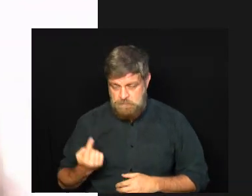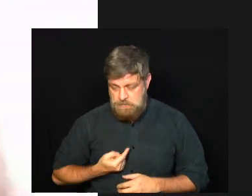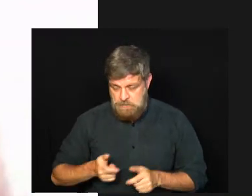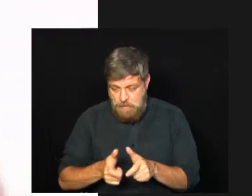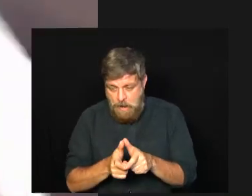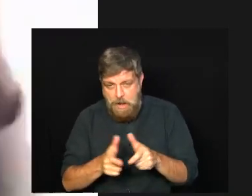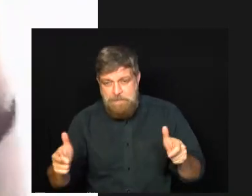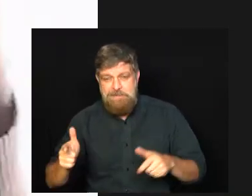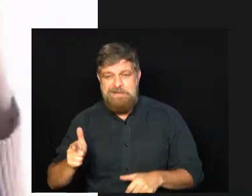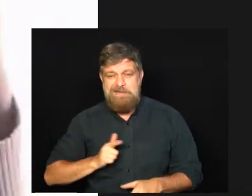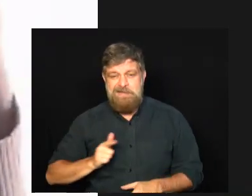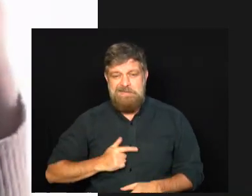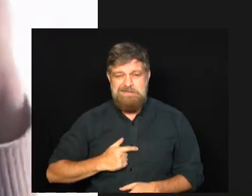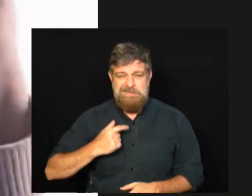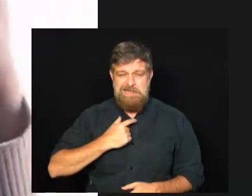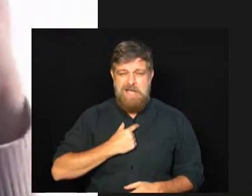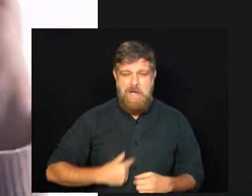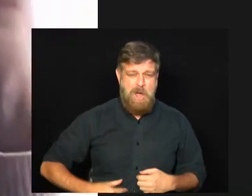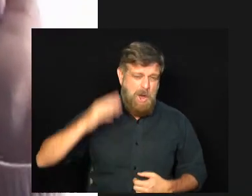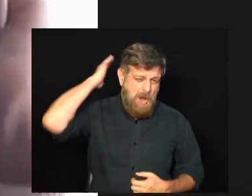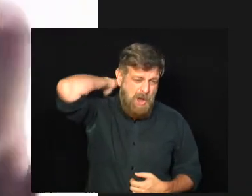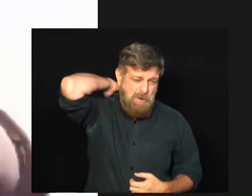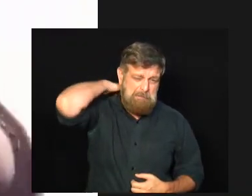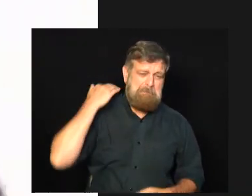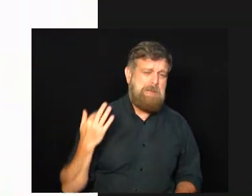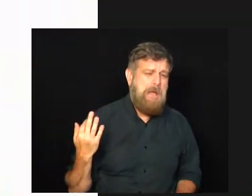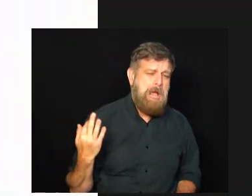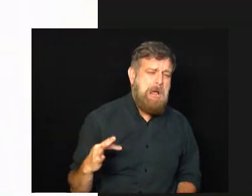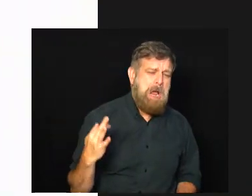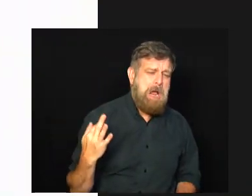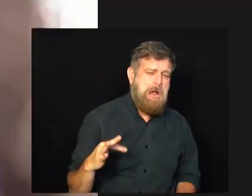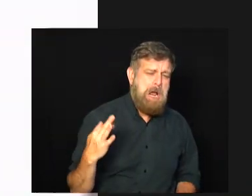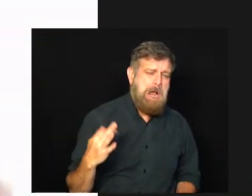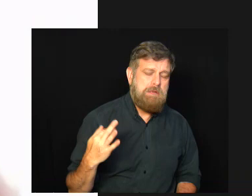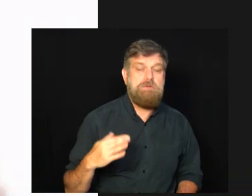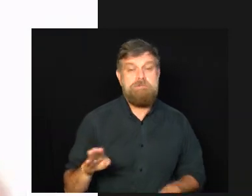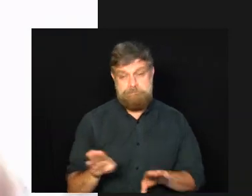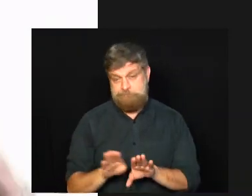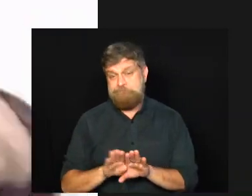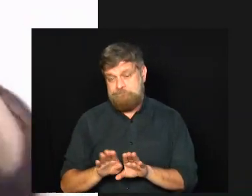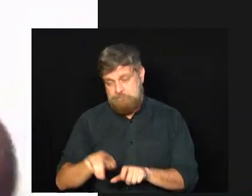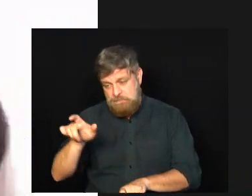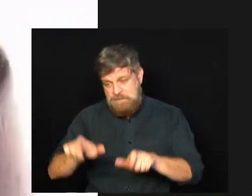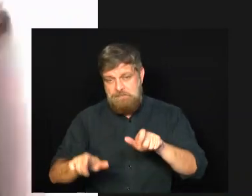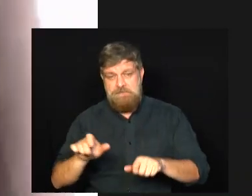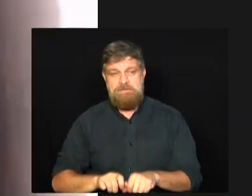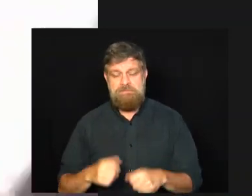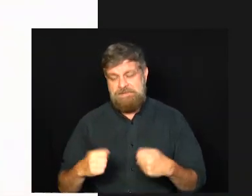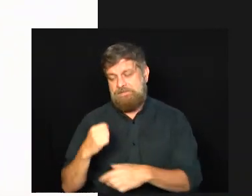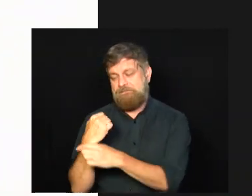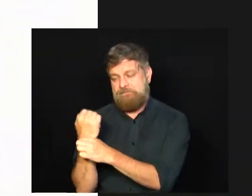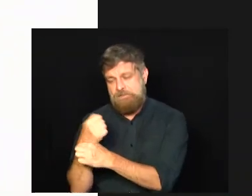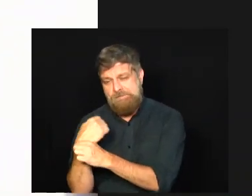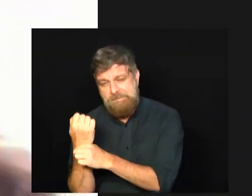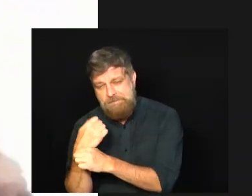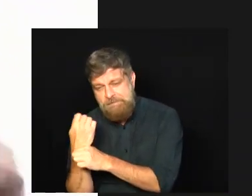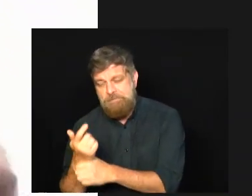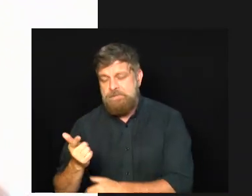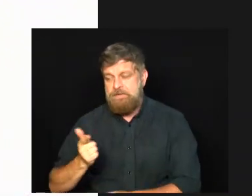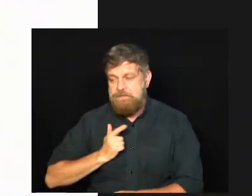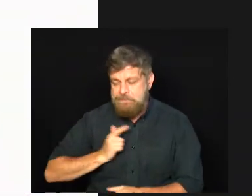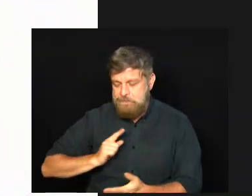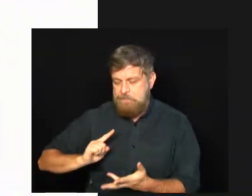maioria tem dor na coluna, né? Porque não, então aí tem que fazer fisioterapia, tem que fazer uma série de